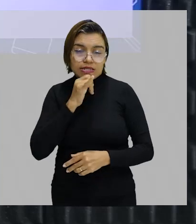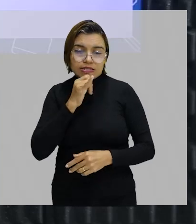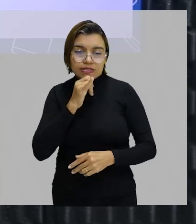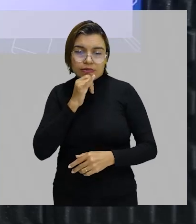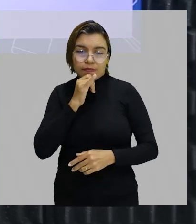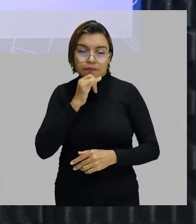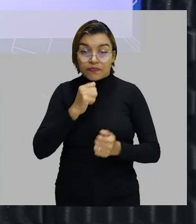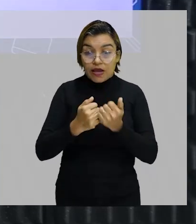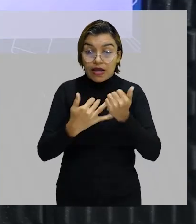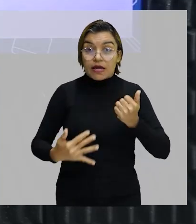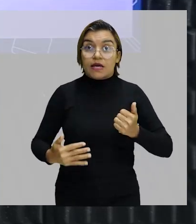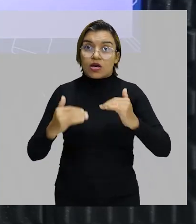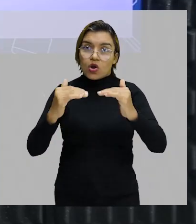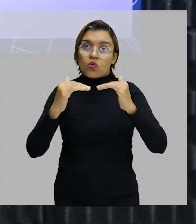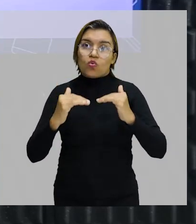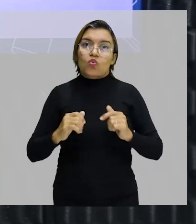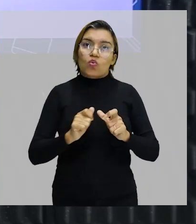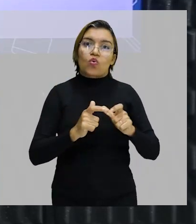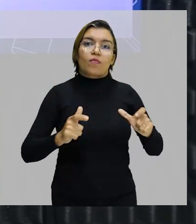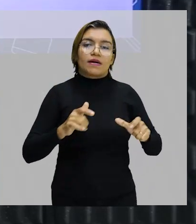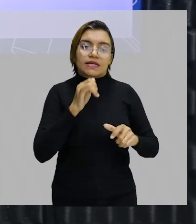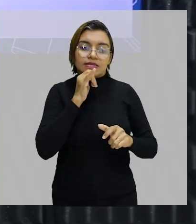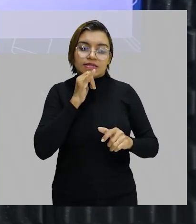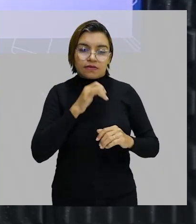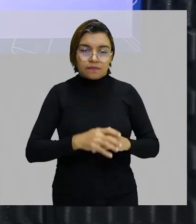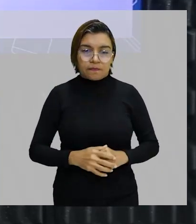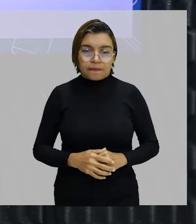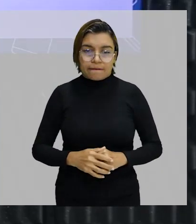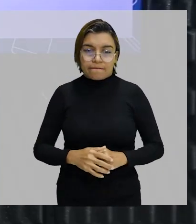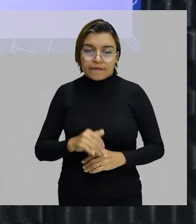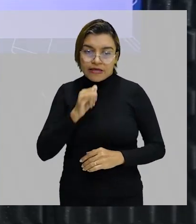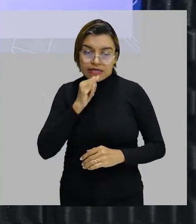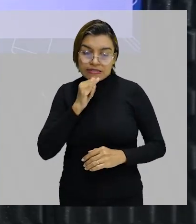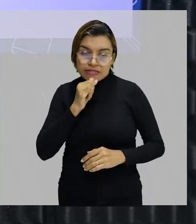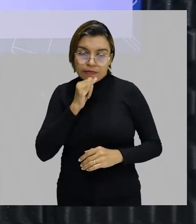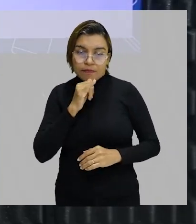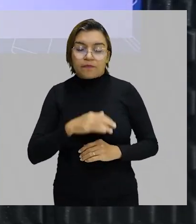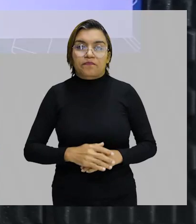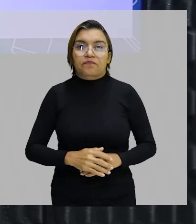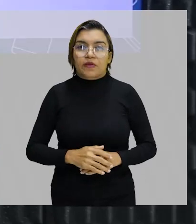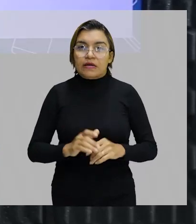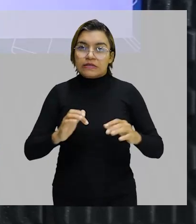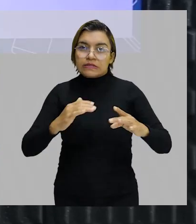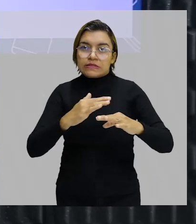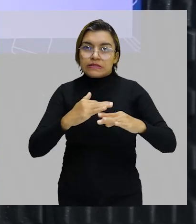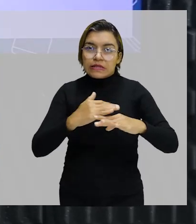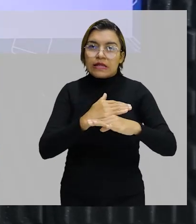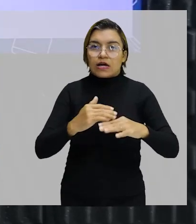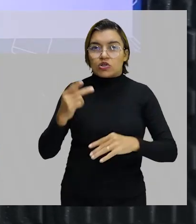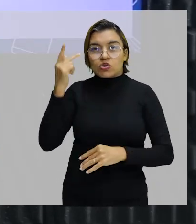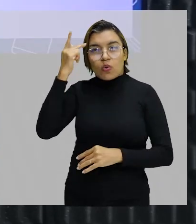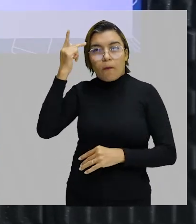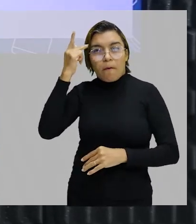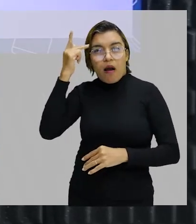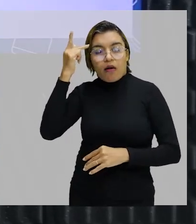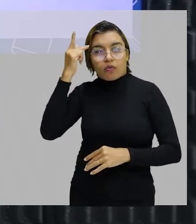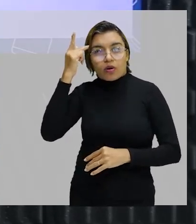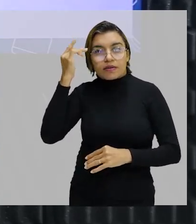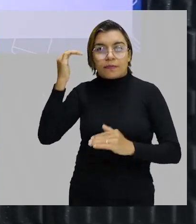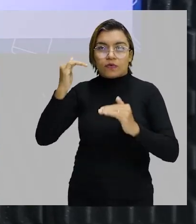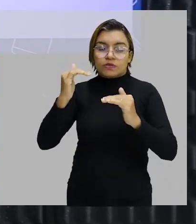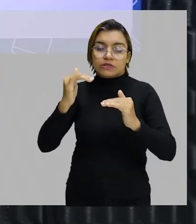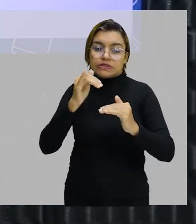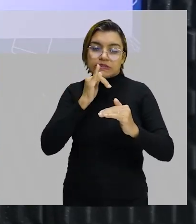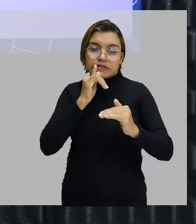maneira vertical. Os desenvolvimentos, primeiramente, saíam na metrópole nacional, por exemplo, São Paulo, né, e depois iam passando